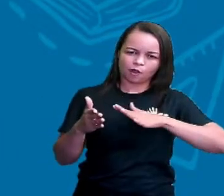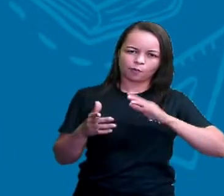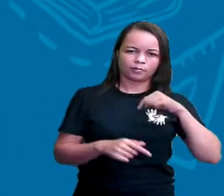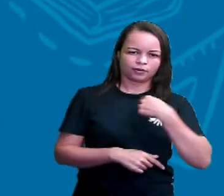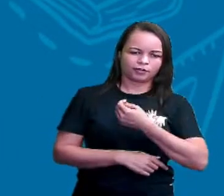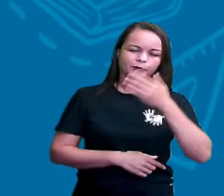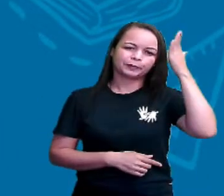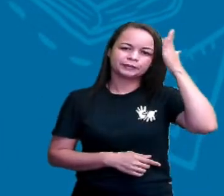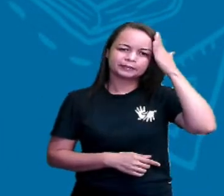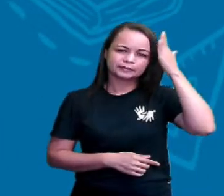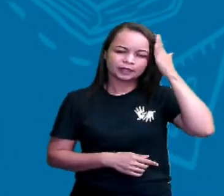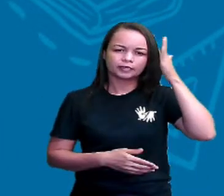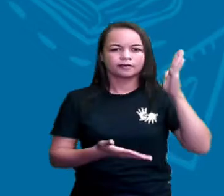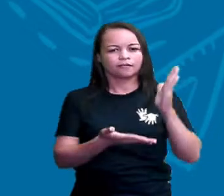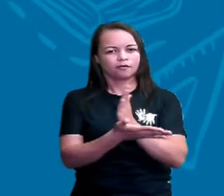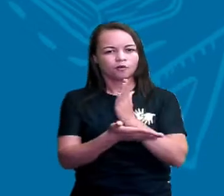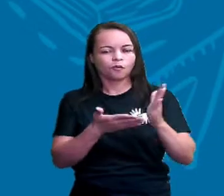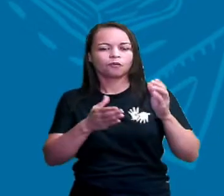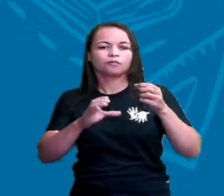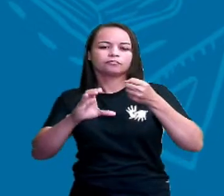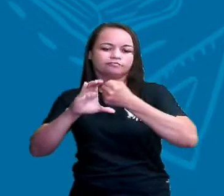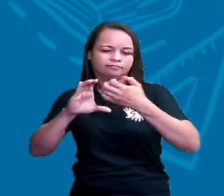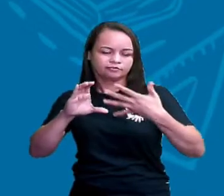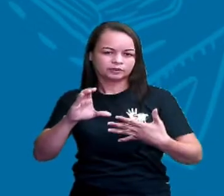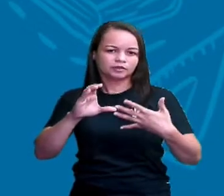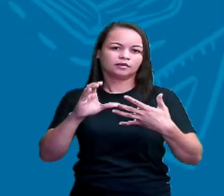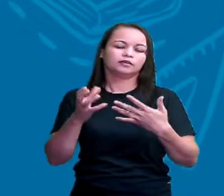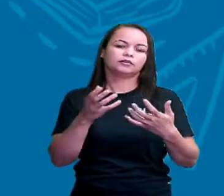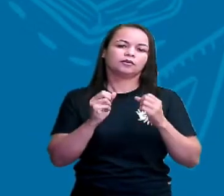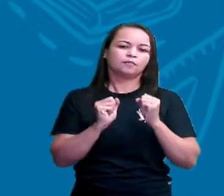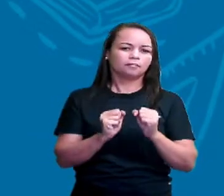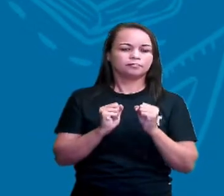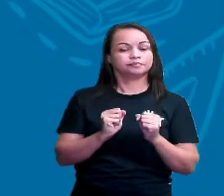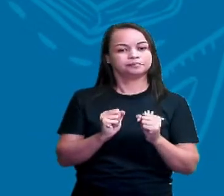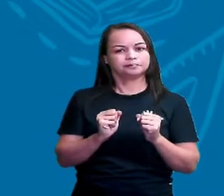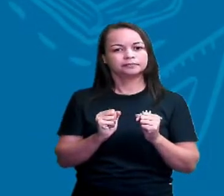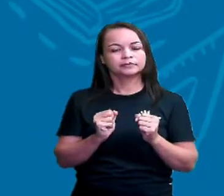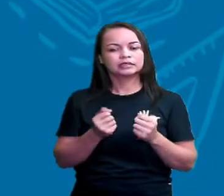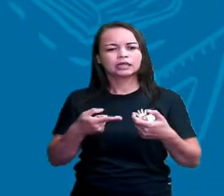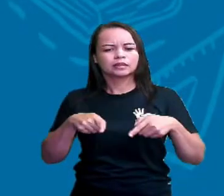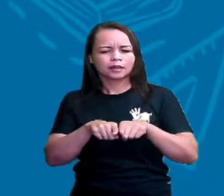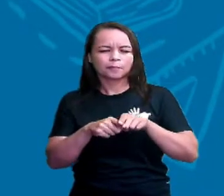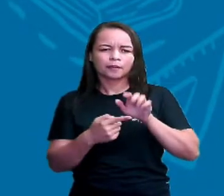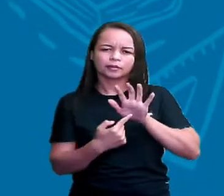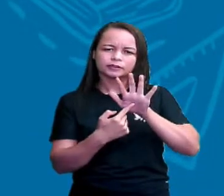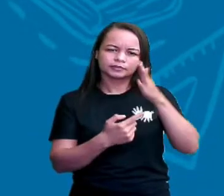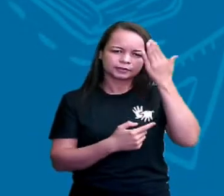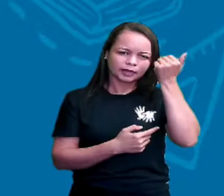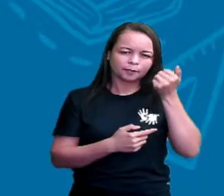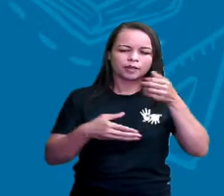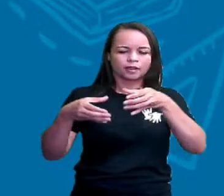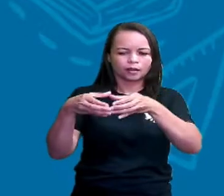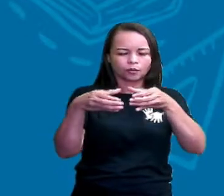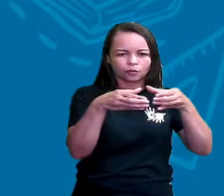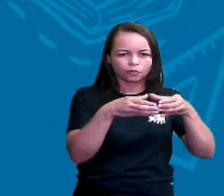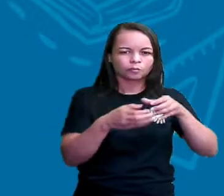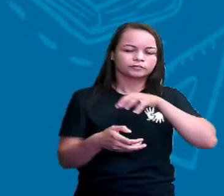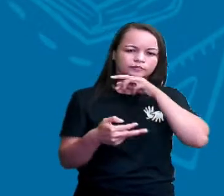tá certo? Algumas das características de como a gente pode também identificar determinados grupos de